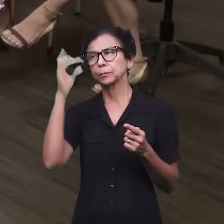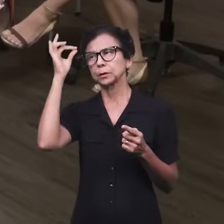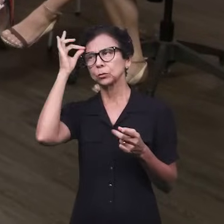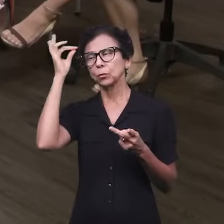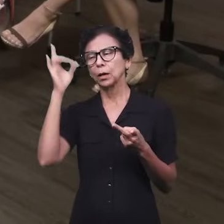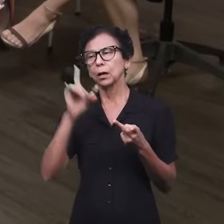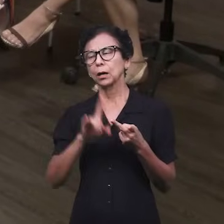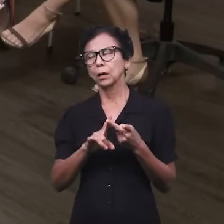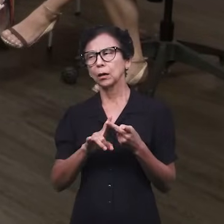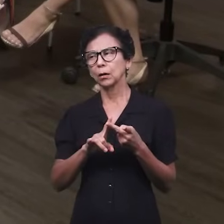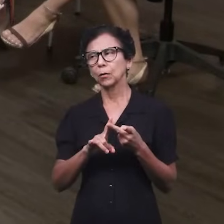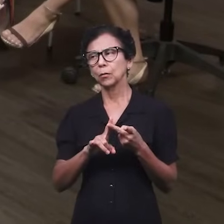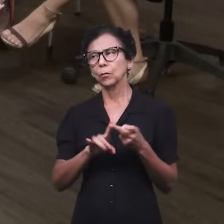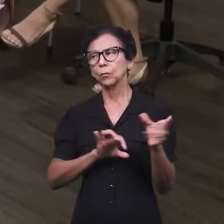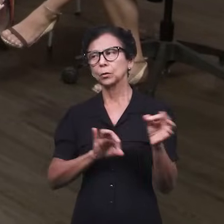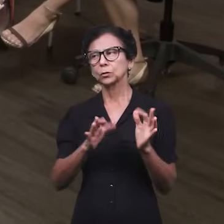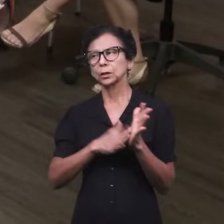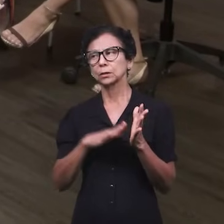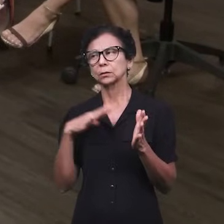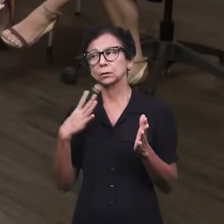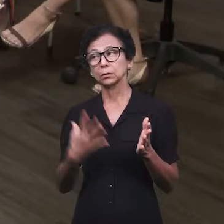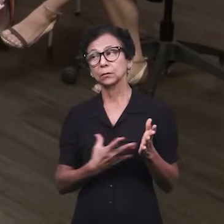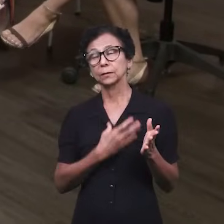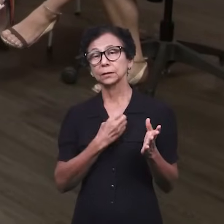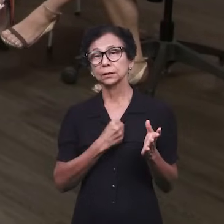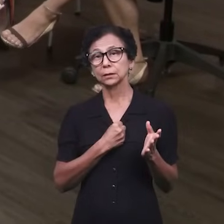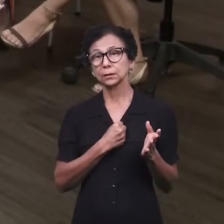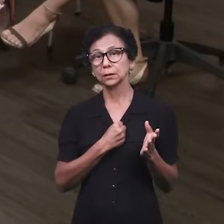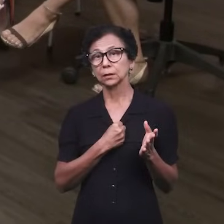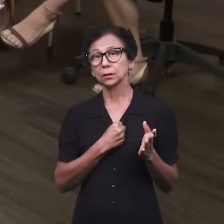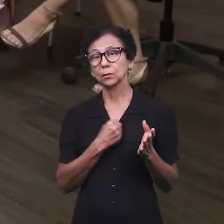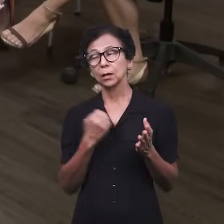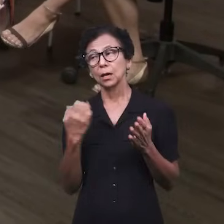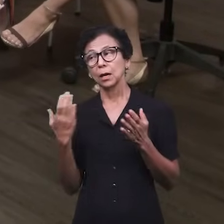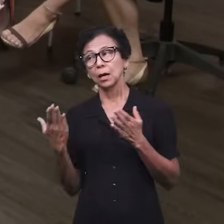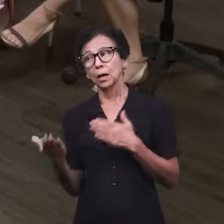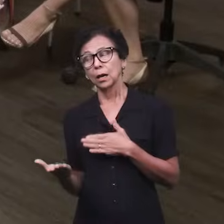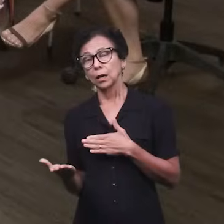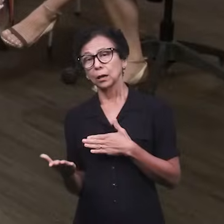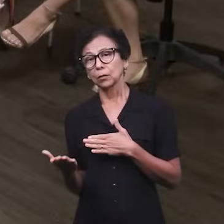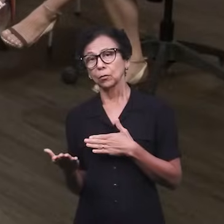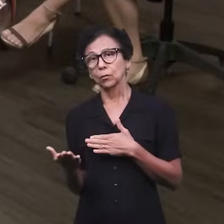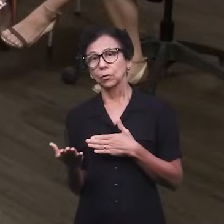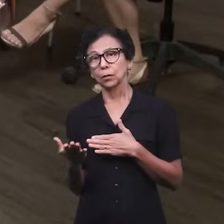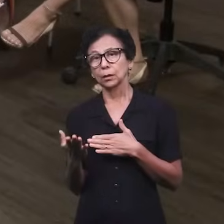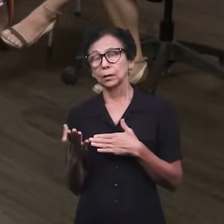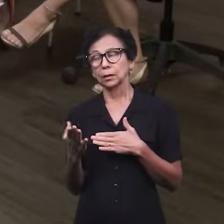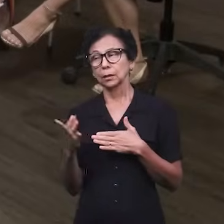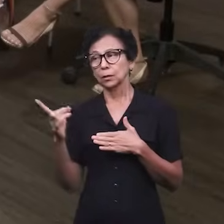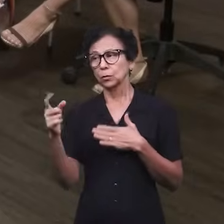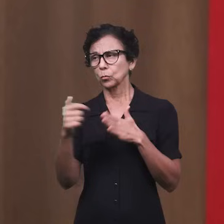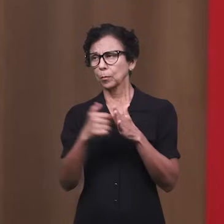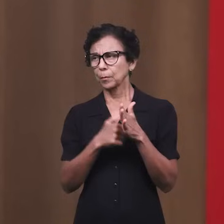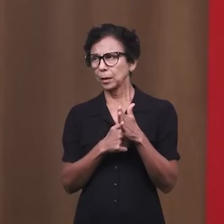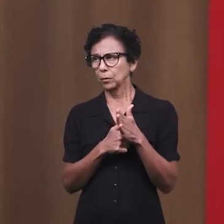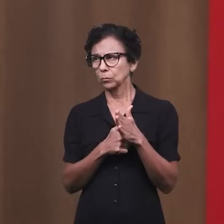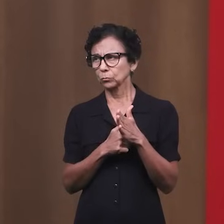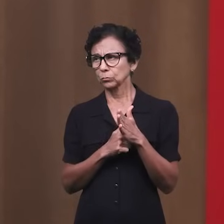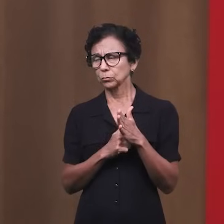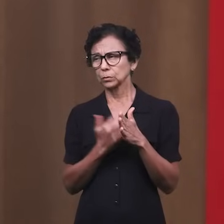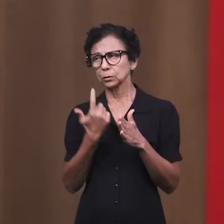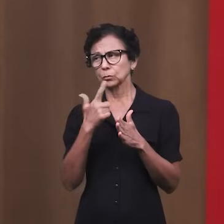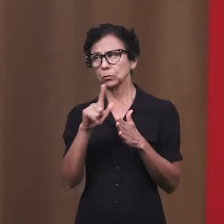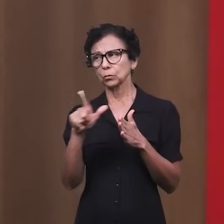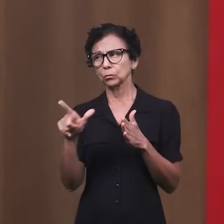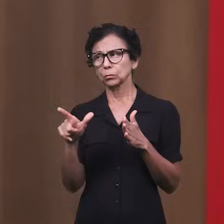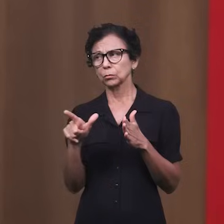salvação então a gente percebe que agora a pergunta já nos encaminha para um outro sentido que